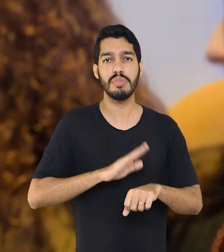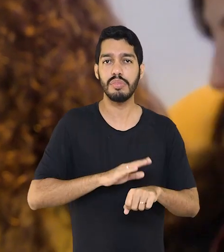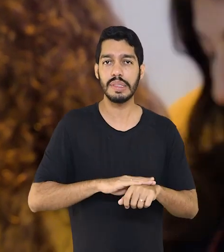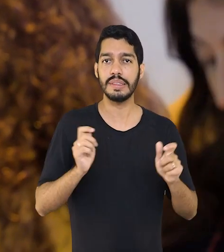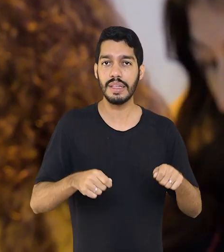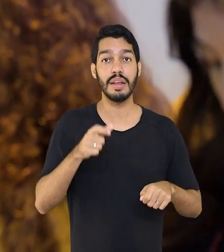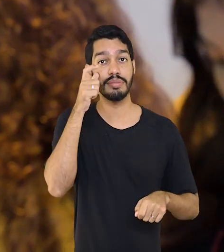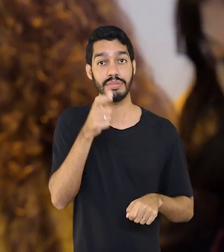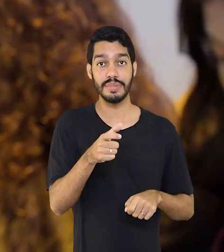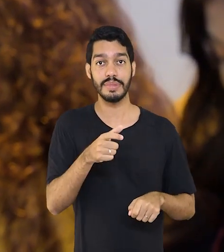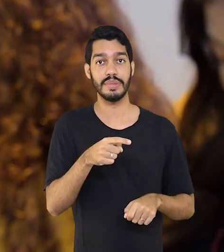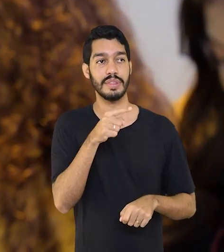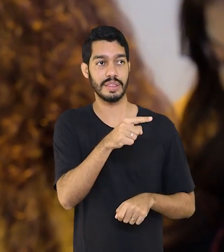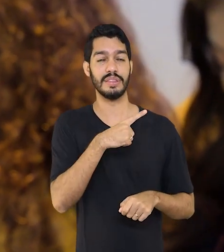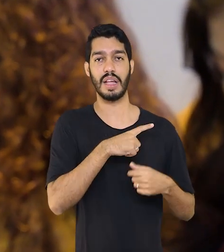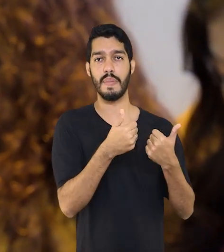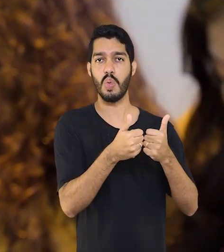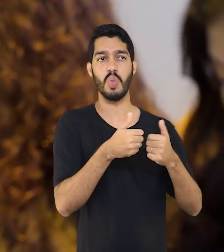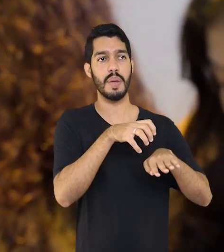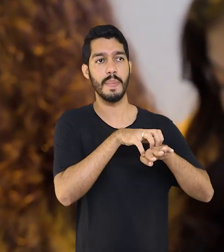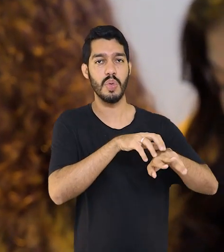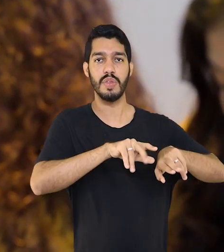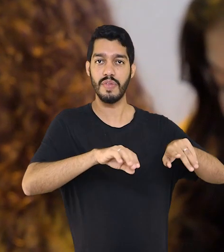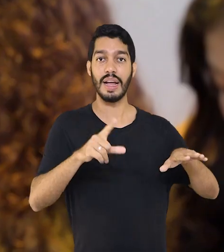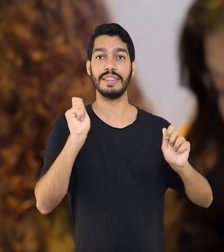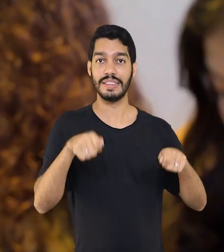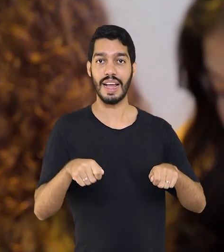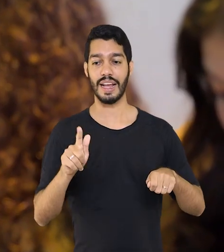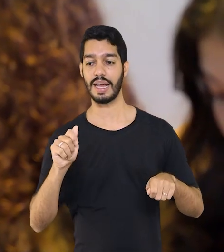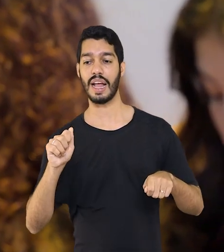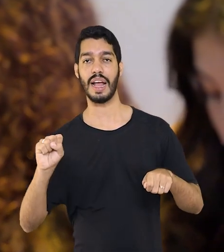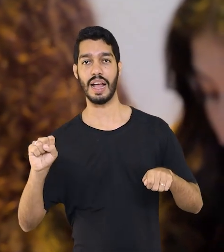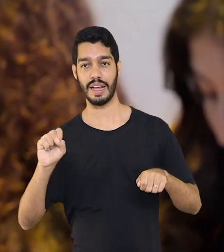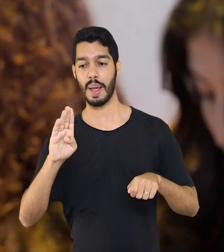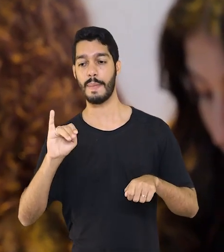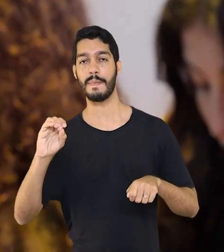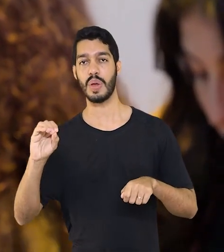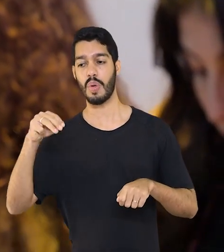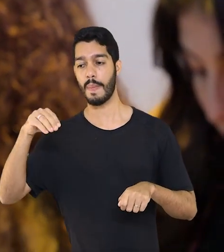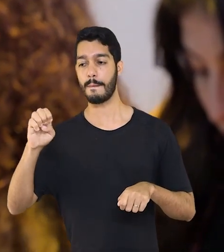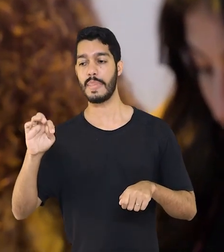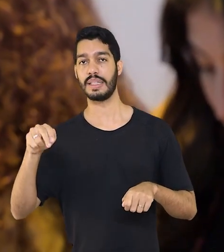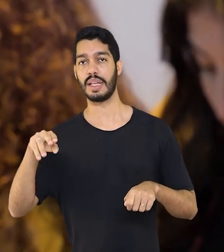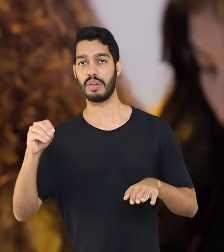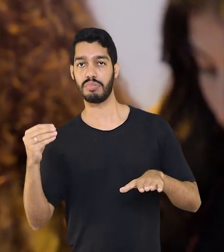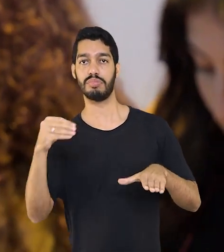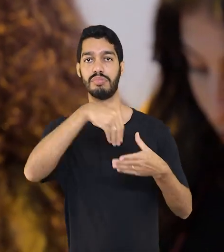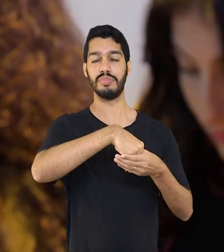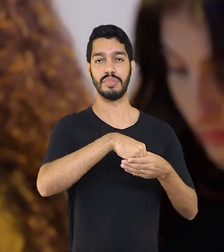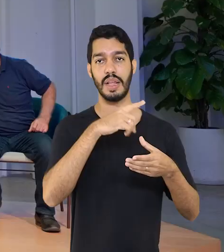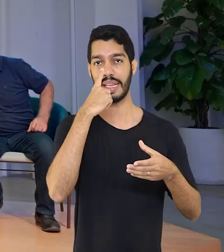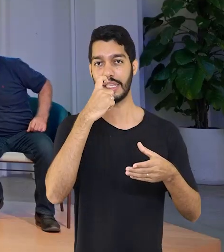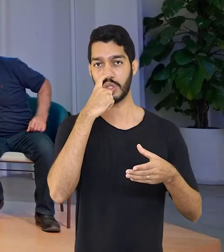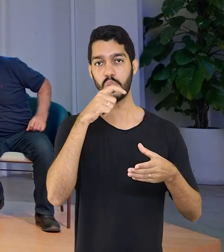interessante que o transporte público fosse movido a partir de biomassa, especialmente o gás de lixo, biometano.